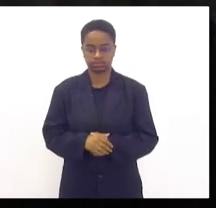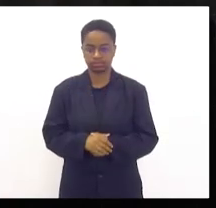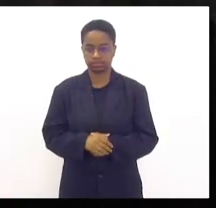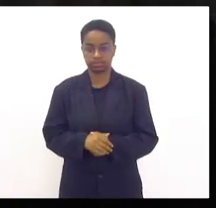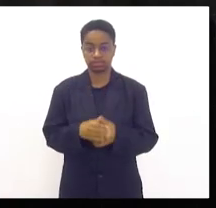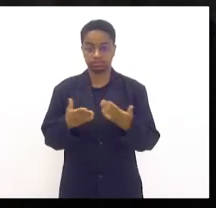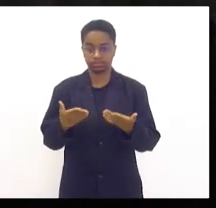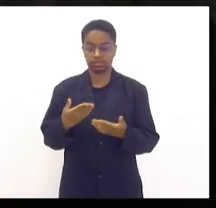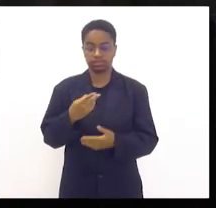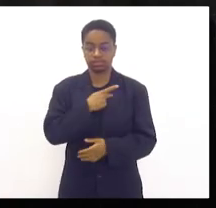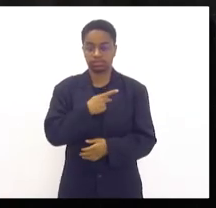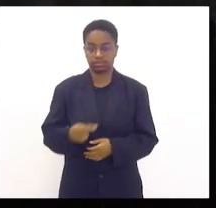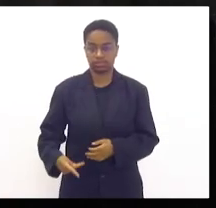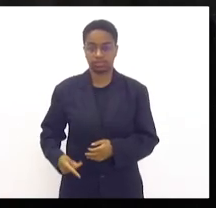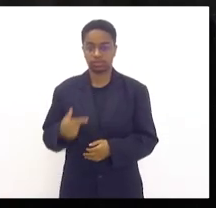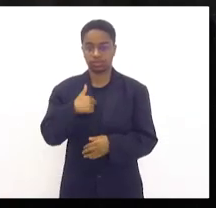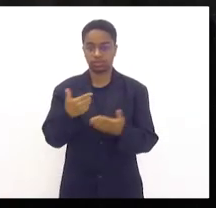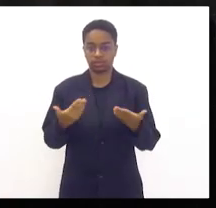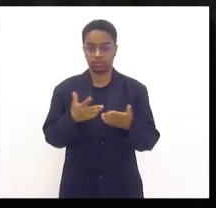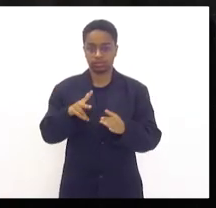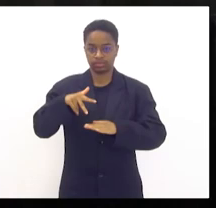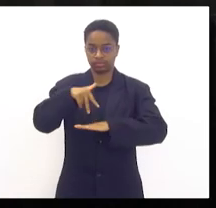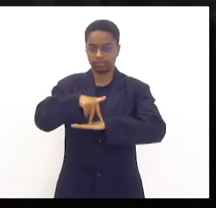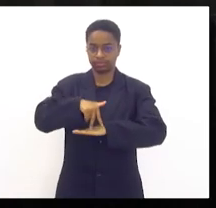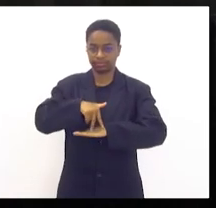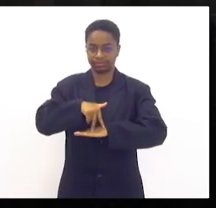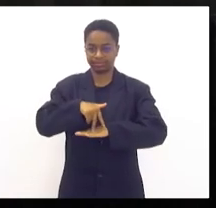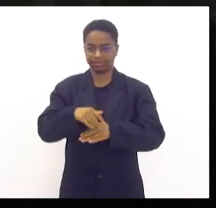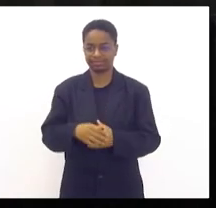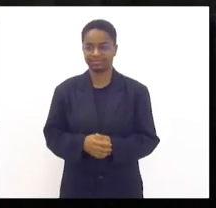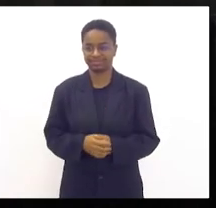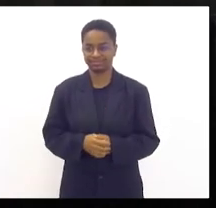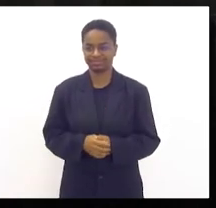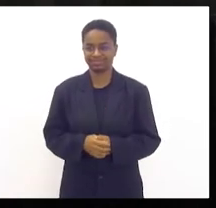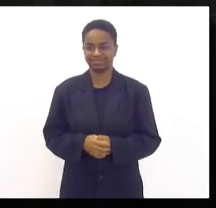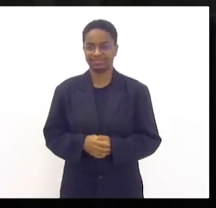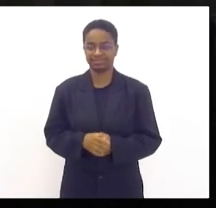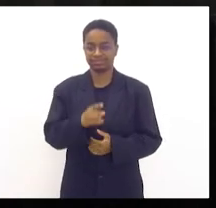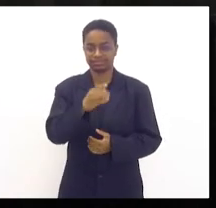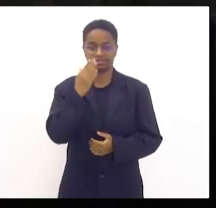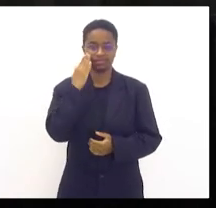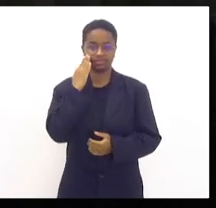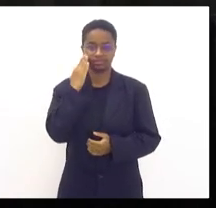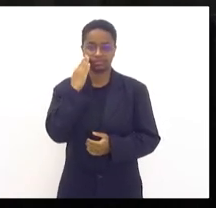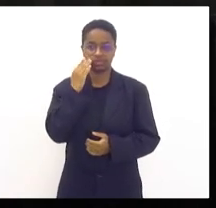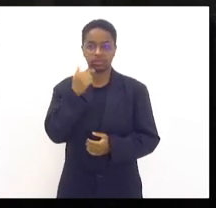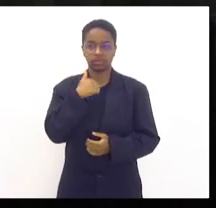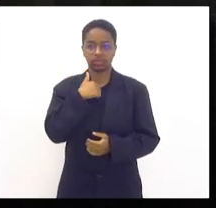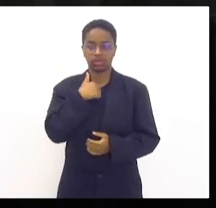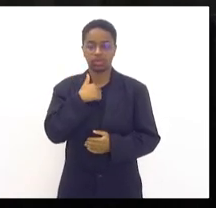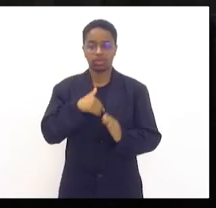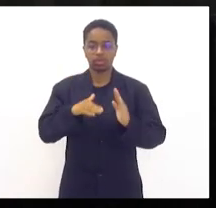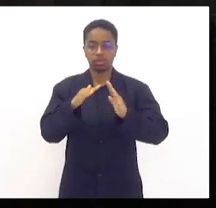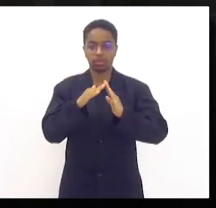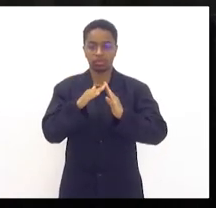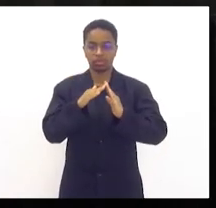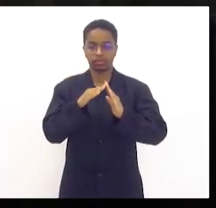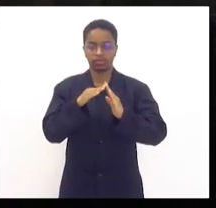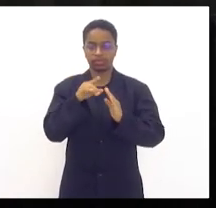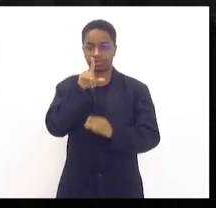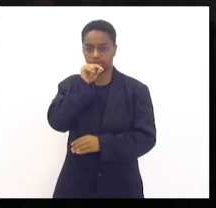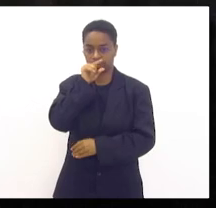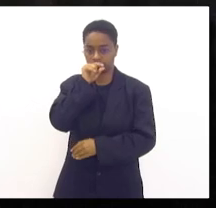hoje o motivo da minha vinda aqui na tribuna é o seguinte: como Vossa Excelência sabe, eu sou oriundo do município de Nilópolis,